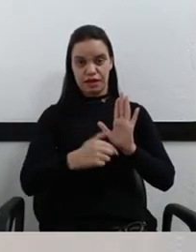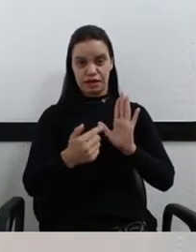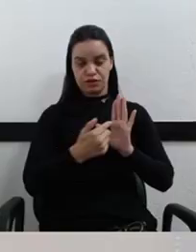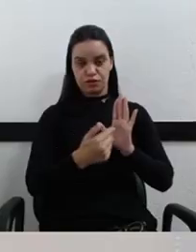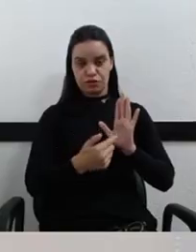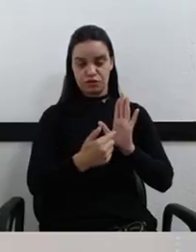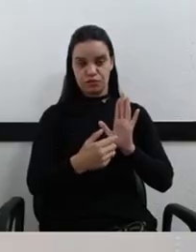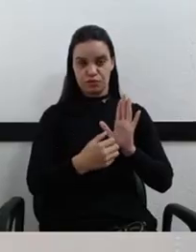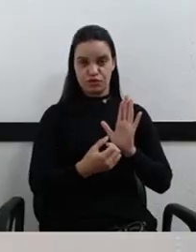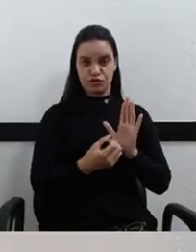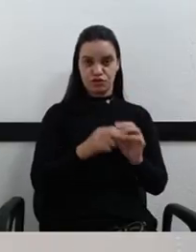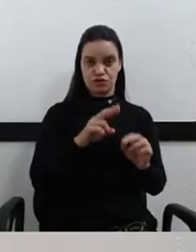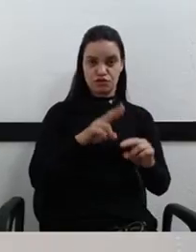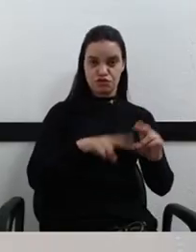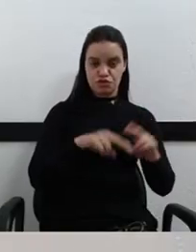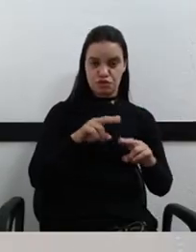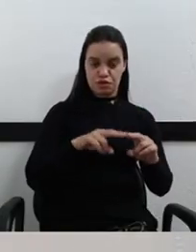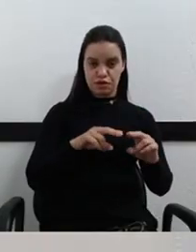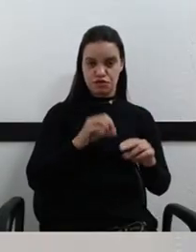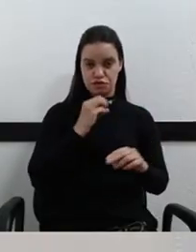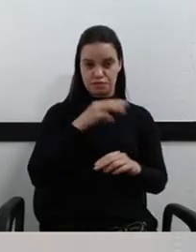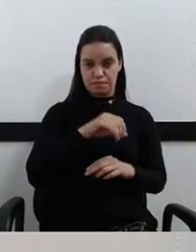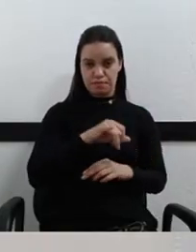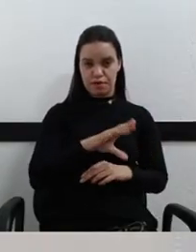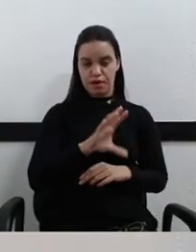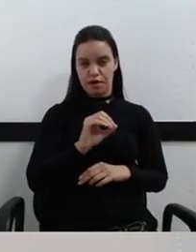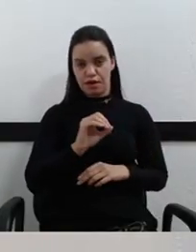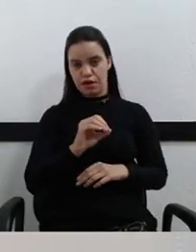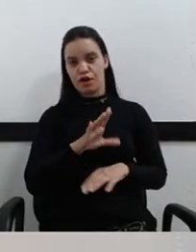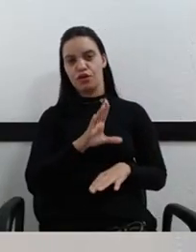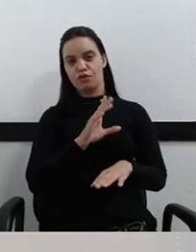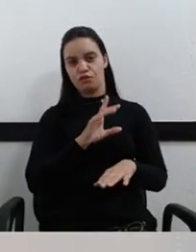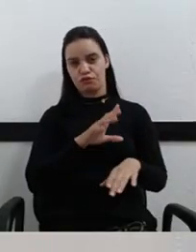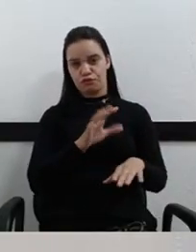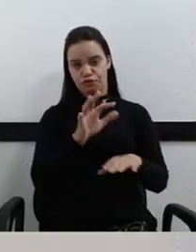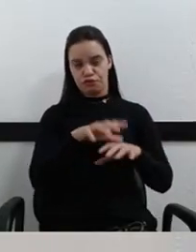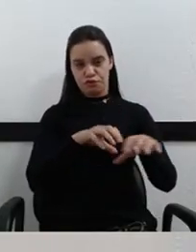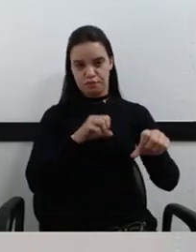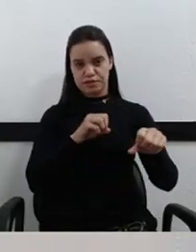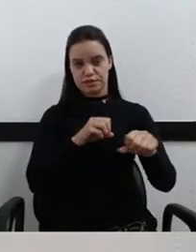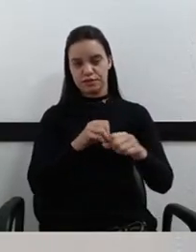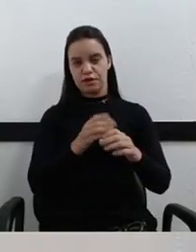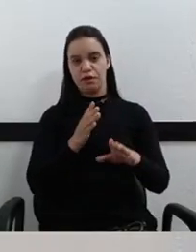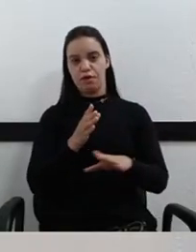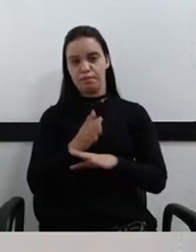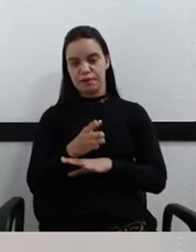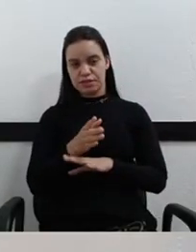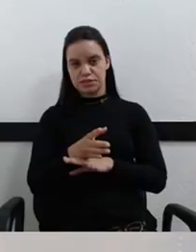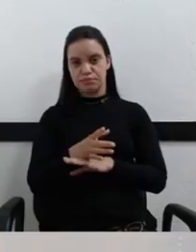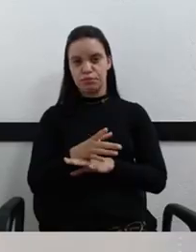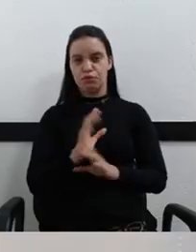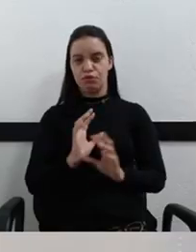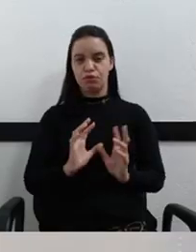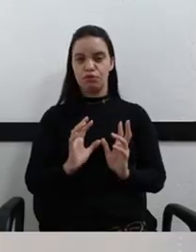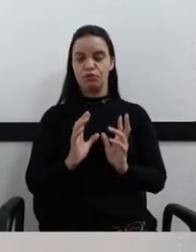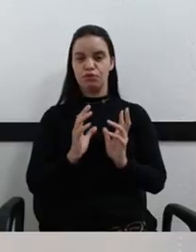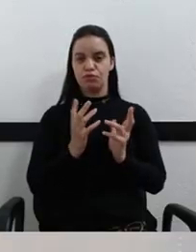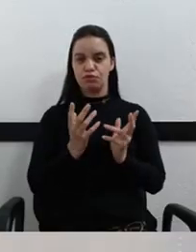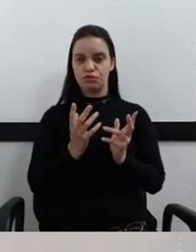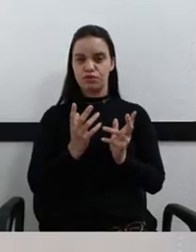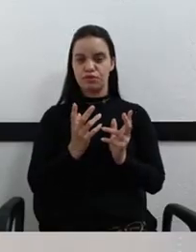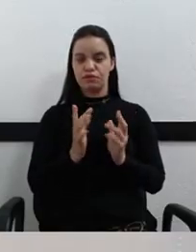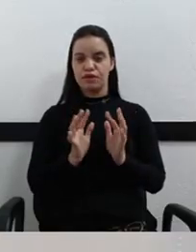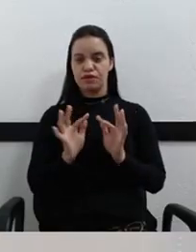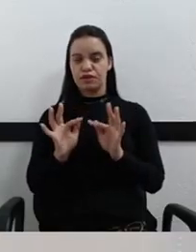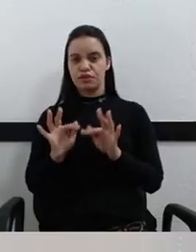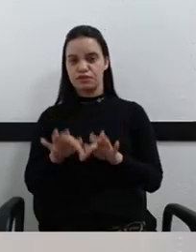período de 13 de maio a 23 de junho no curso de formação, participou da clínica de imersão. O CAEP concluiu que o